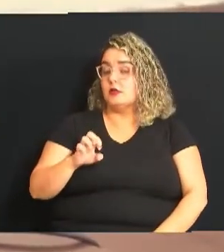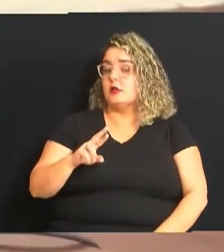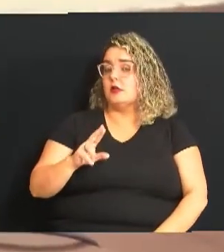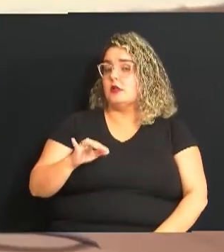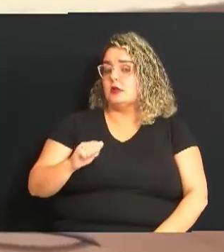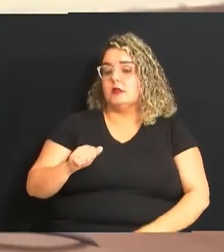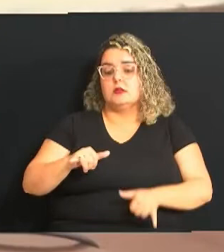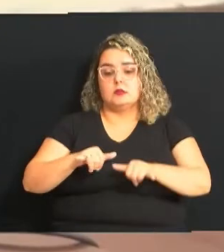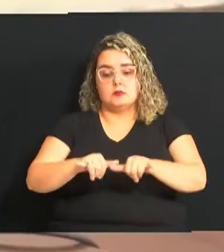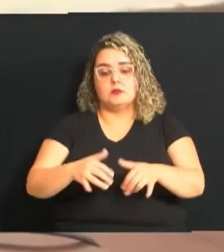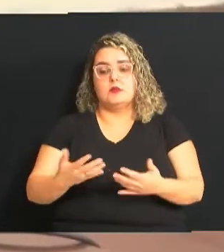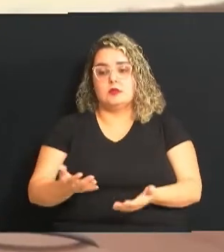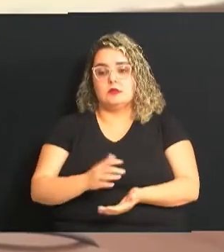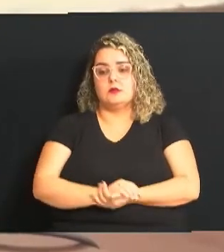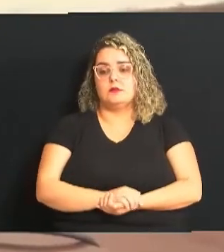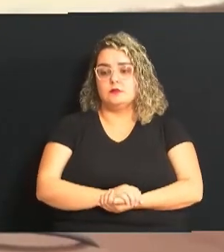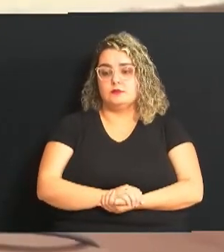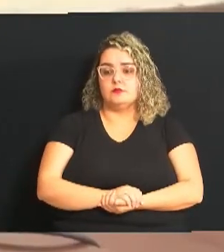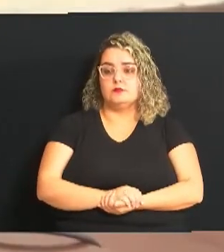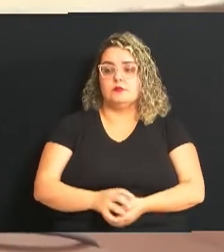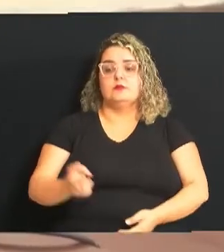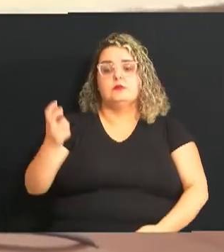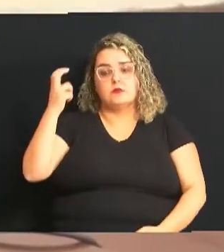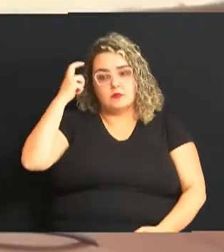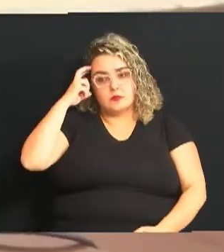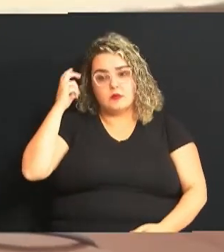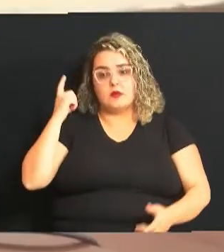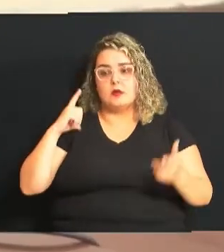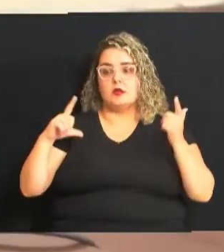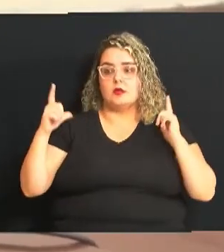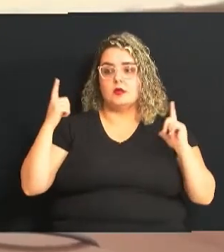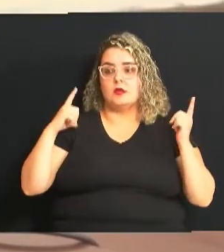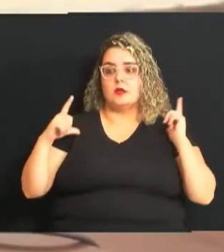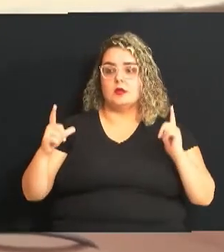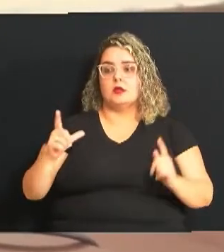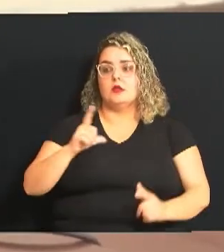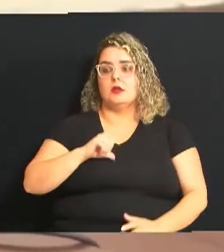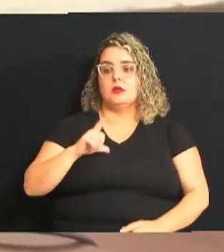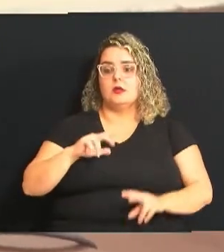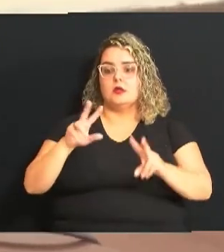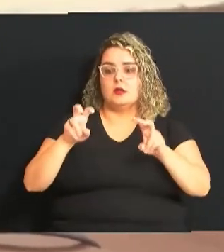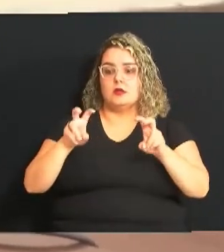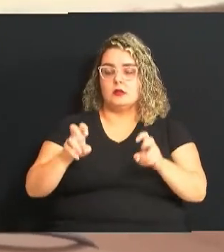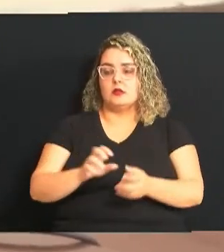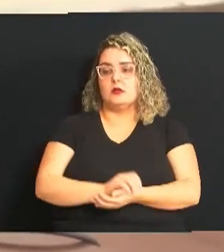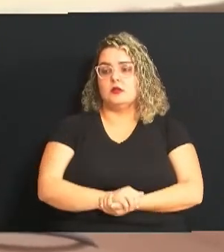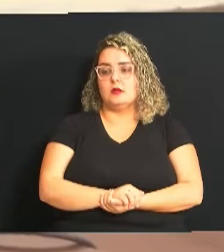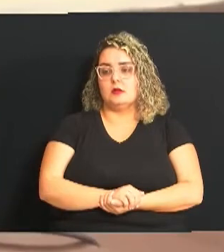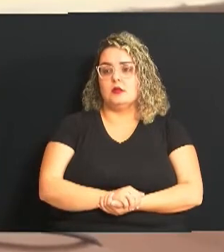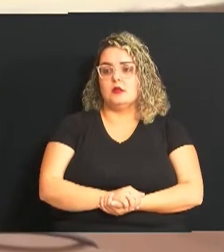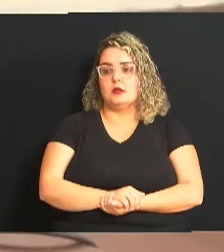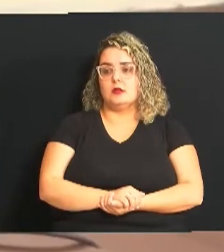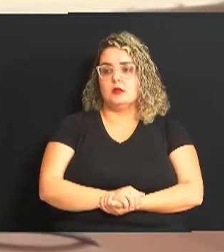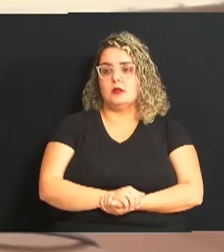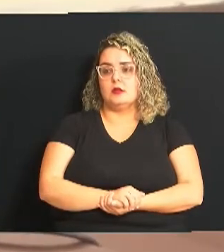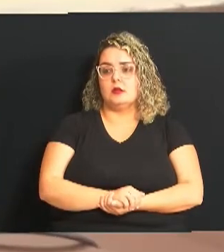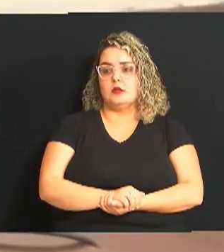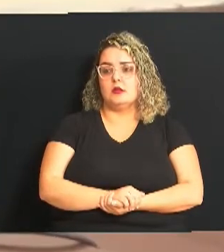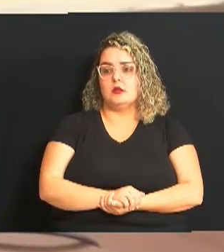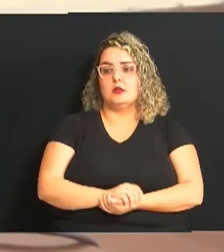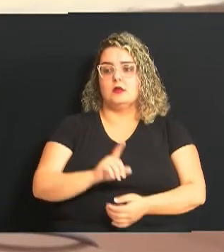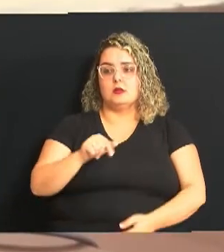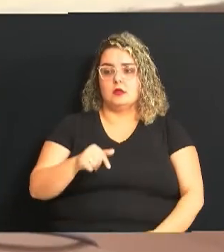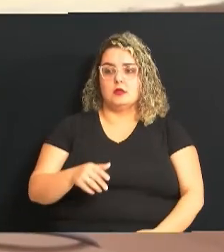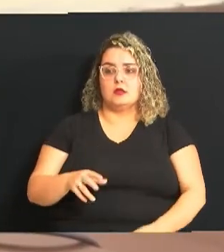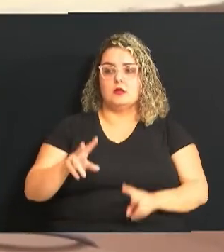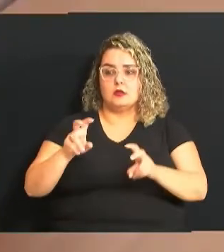supermercados, né? A questão da cultura, lazer. E aí tem uma questão que eu trago aqui, que é a questão